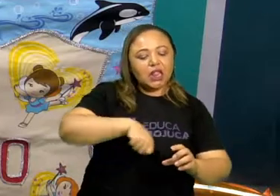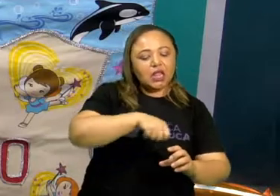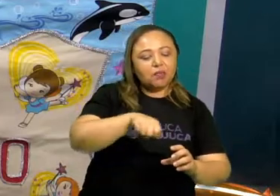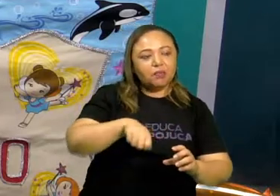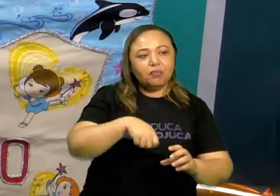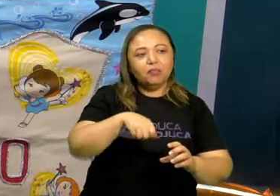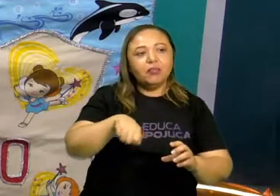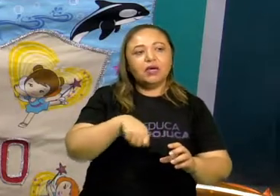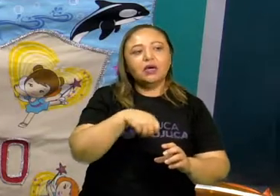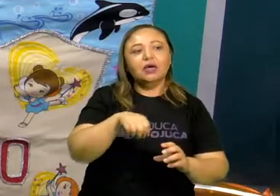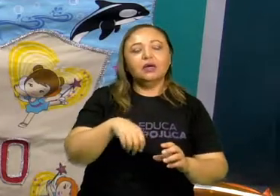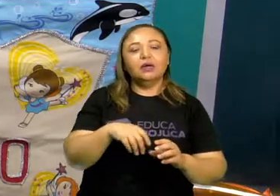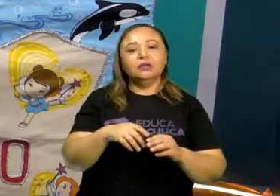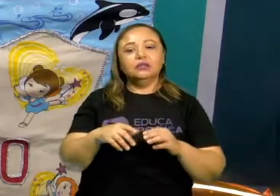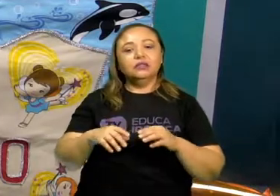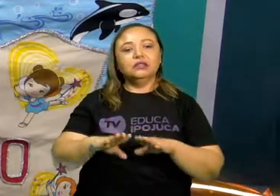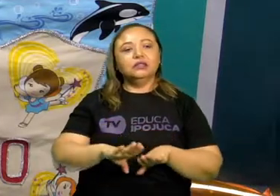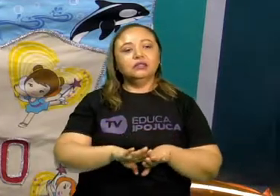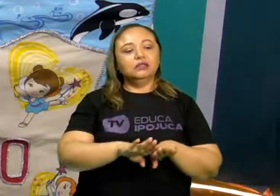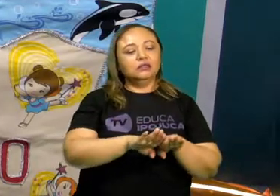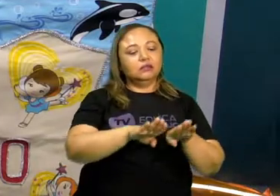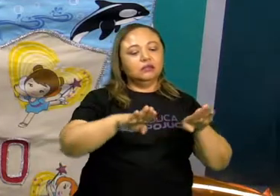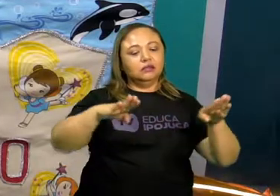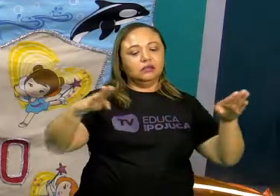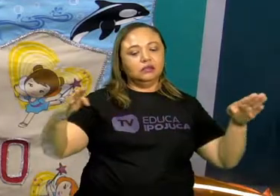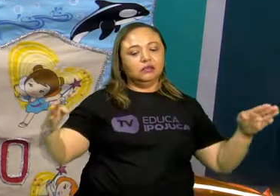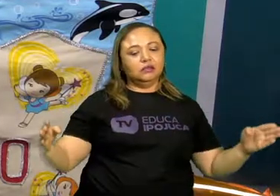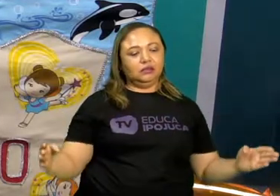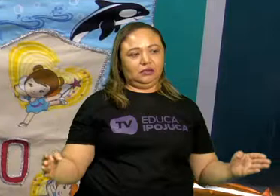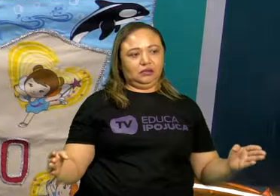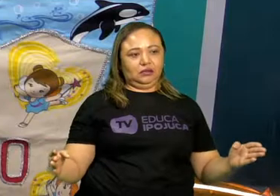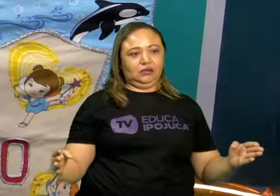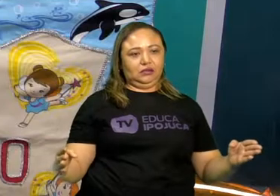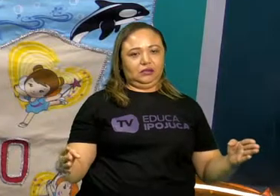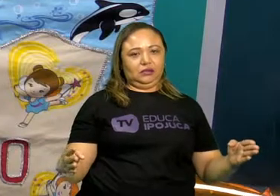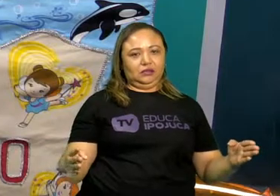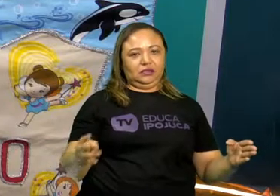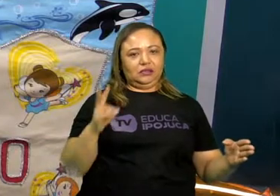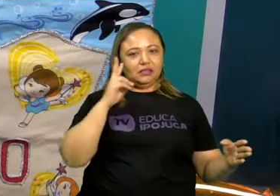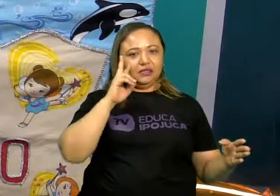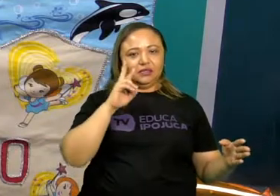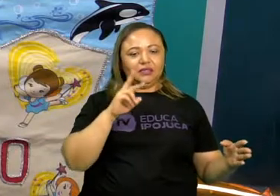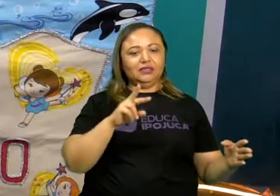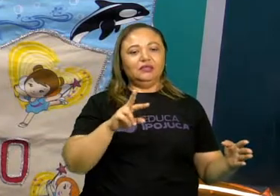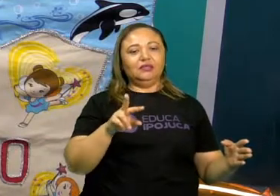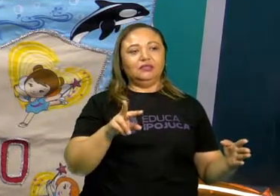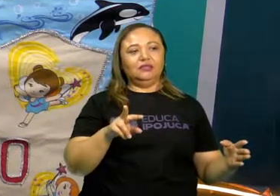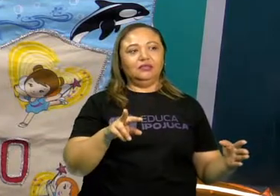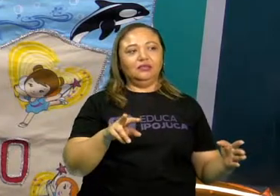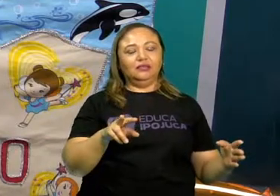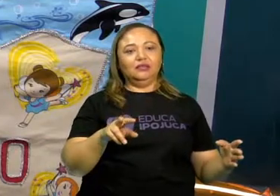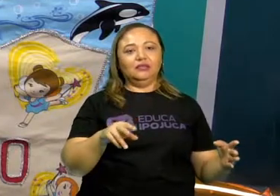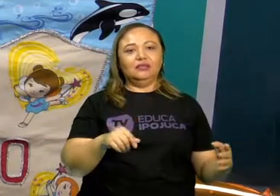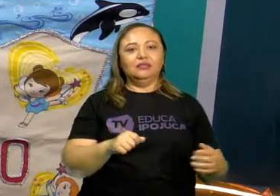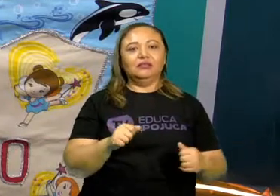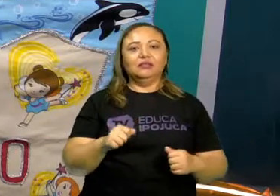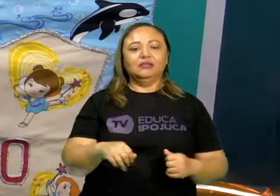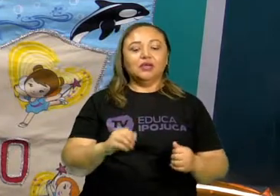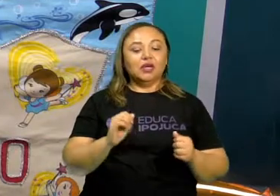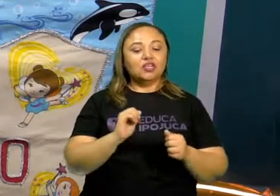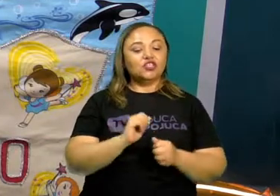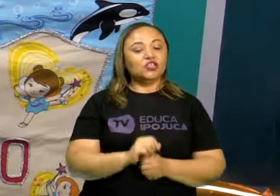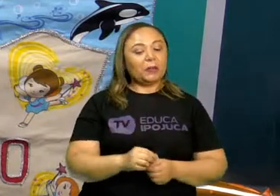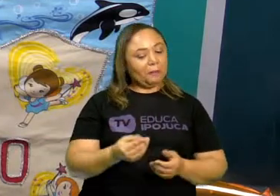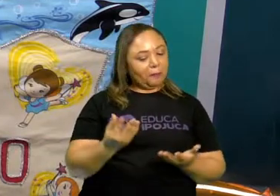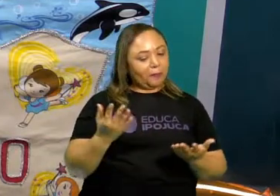Estava... Aonde, Leiturinha? Na mesa. Na mesa, criançada. Pronto pra,